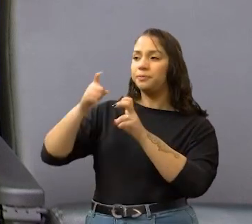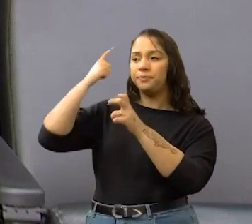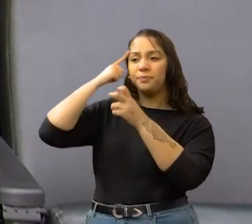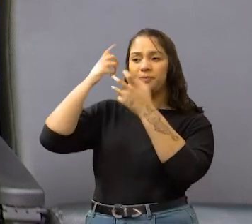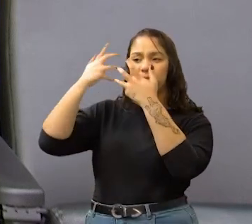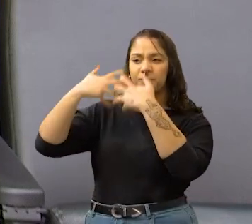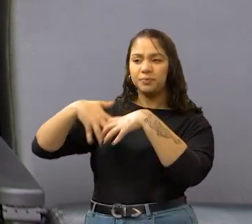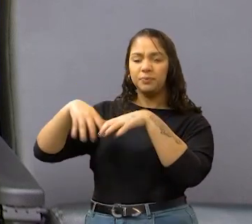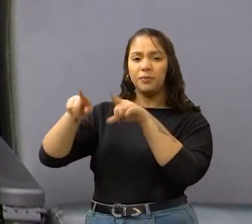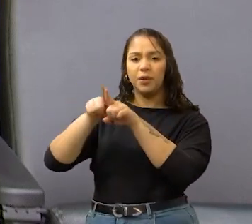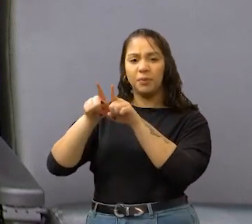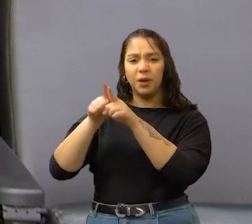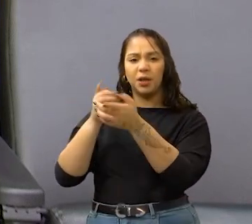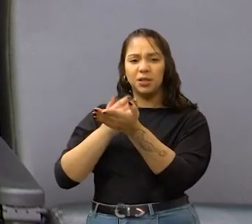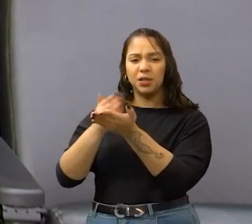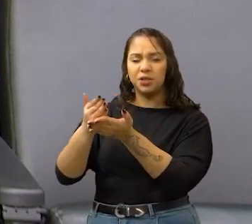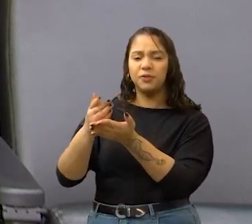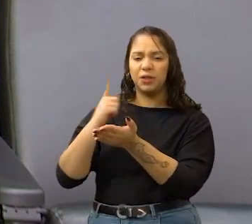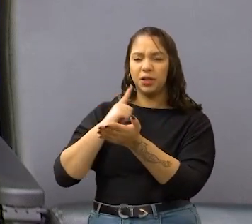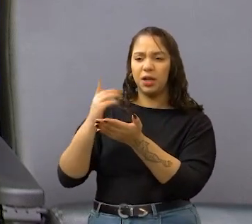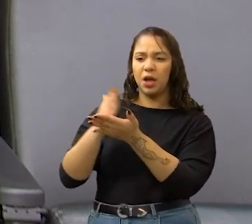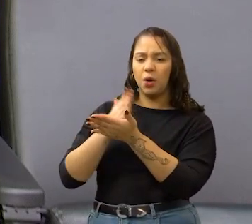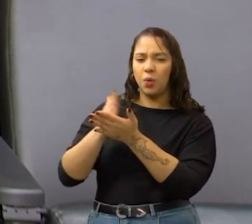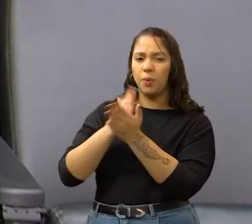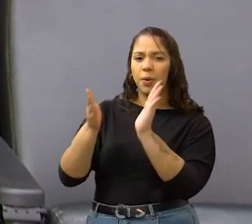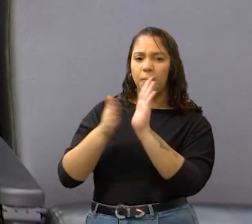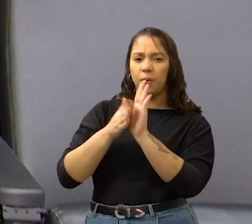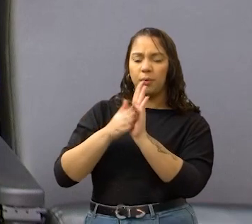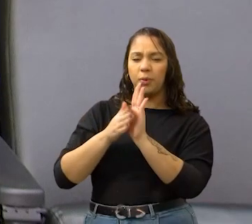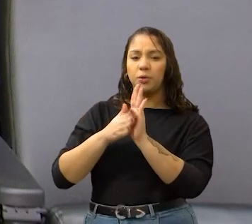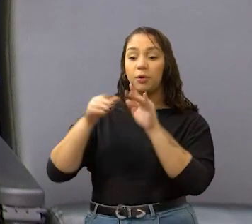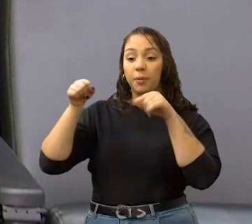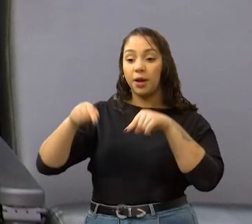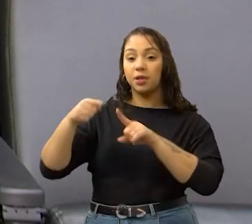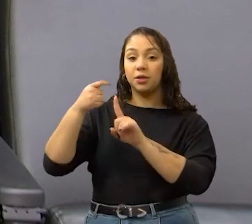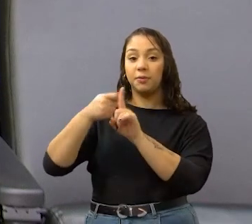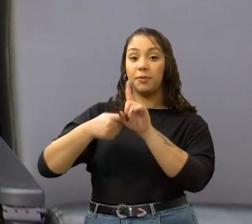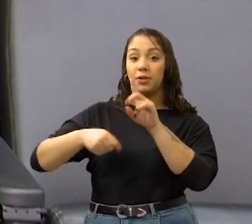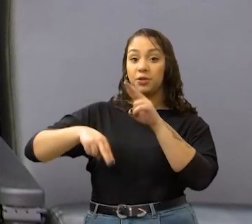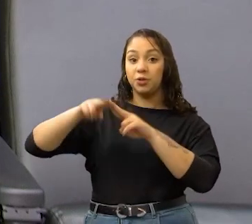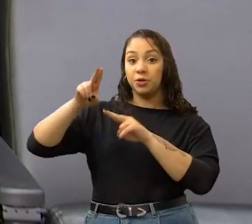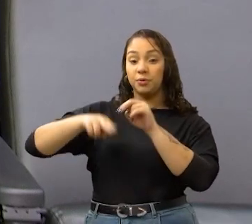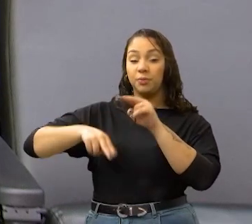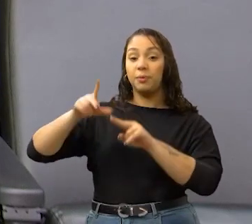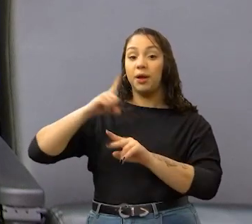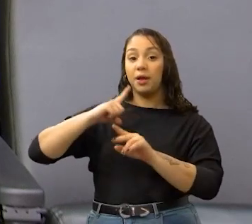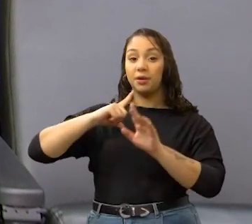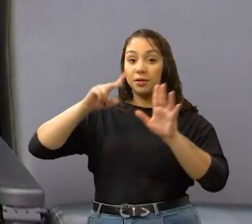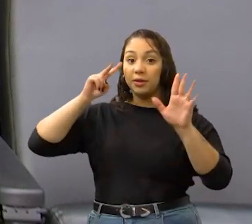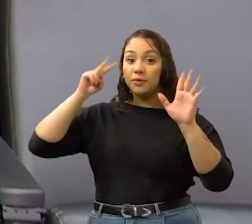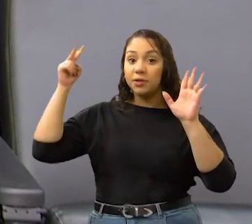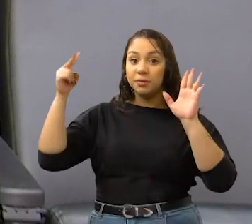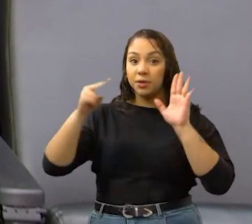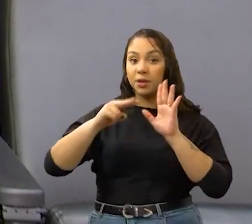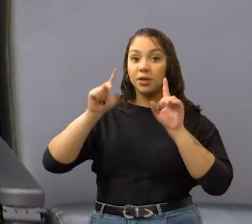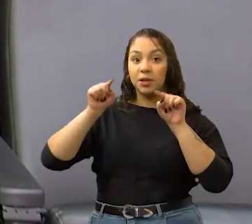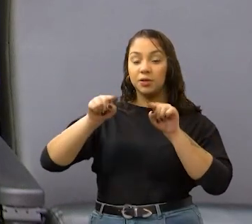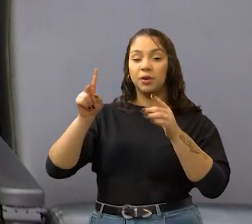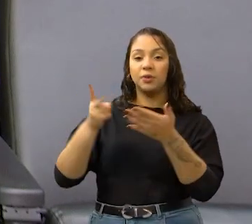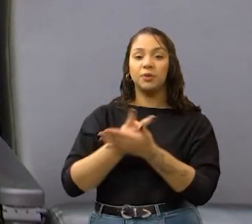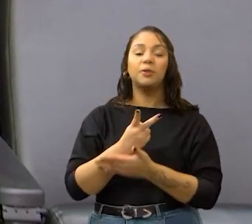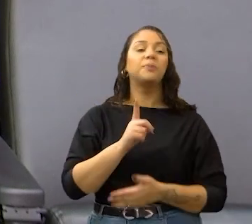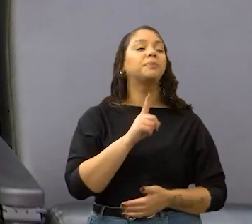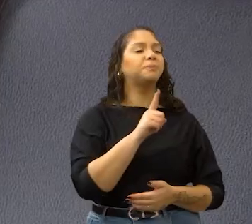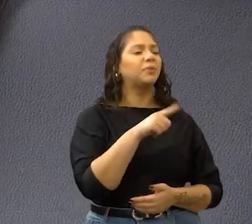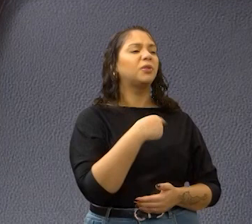de pensamento e também de iniciativa, você tem alguma proposta para esse mês de junho para dar uma